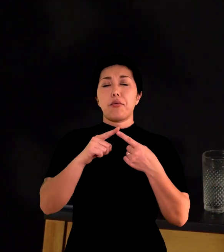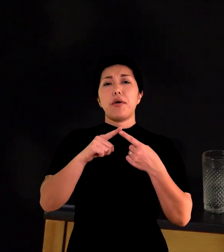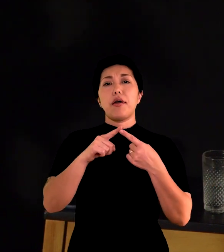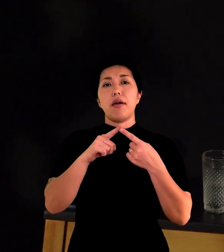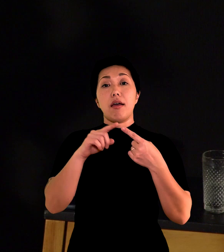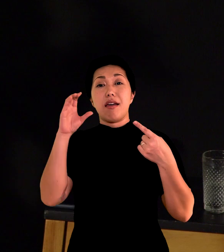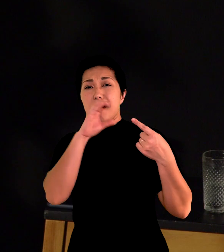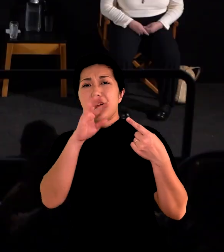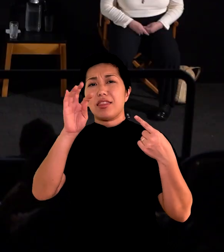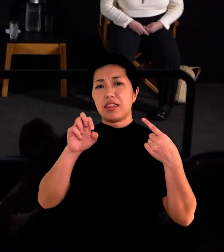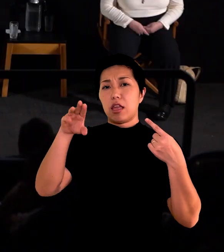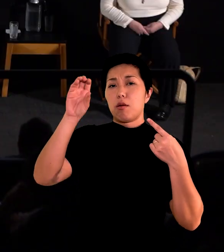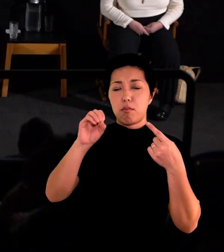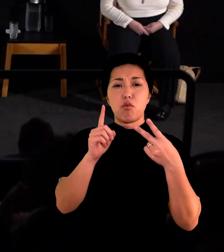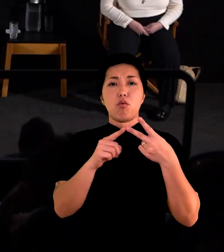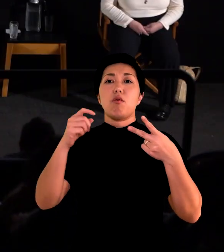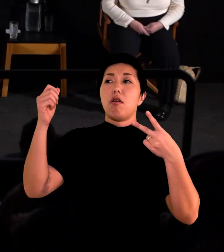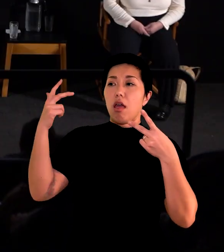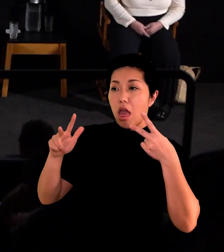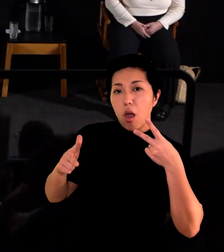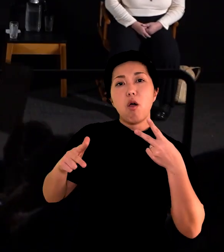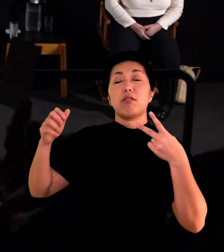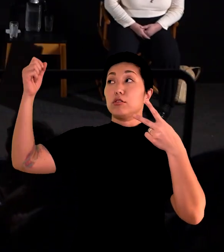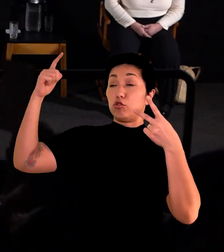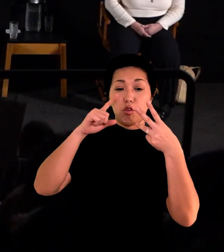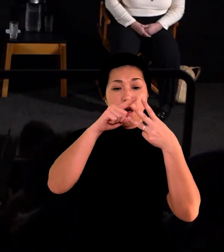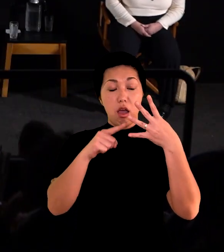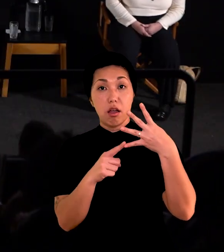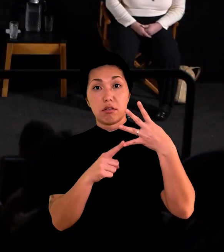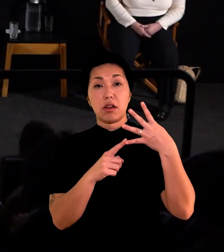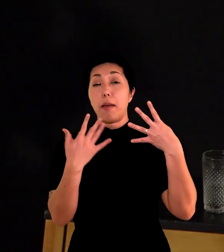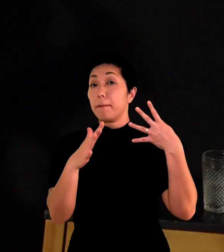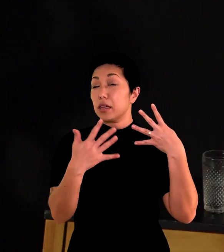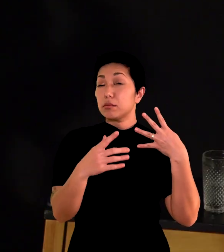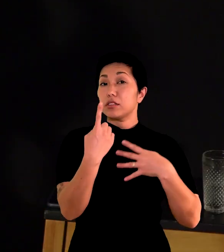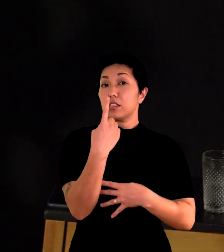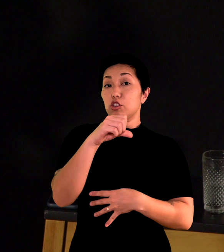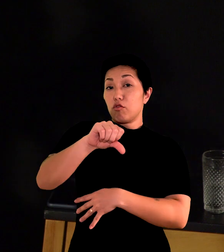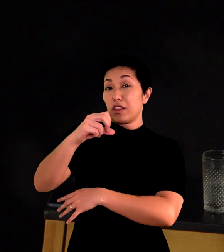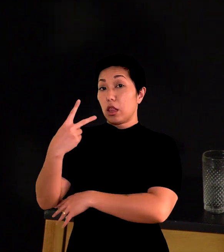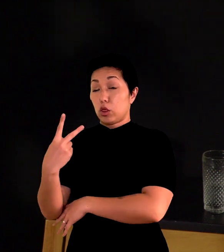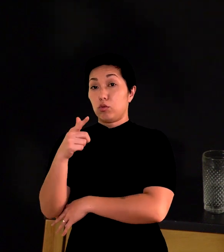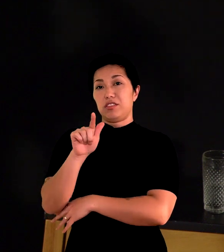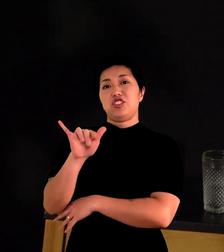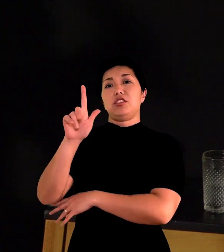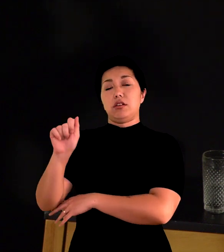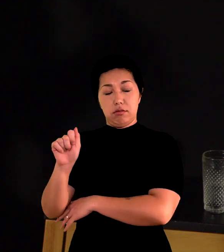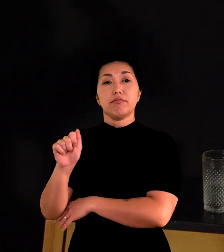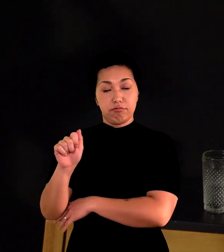hidroelétrica, termoelétrica, eólica, solar, etc., é uma coisa da ordem de